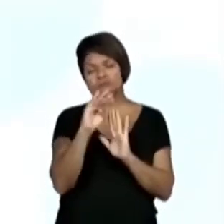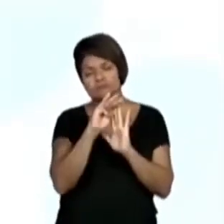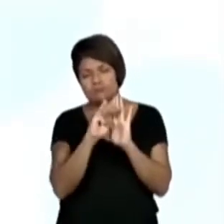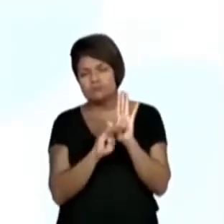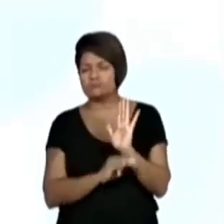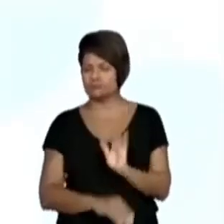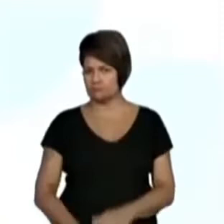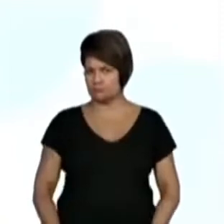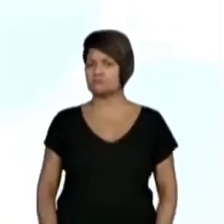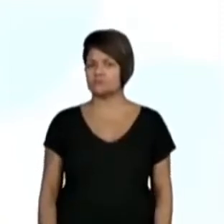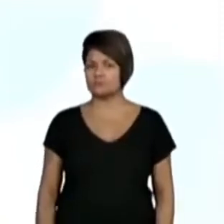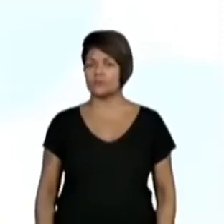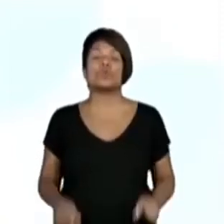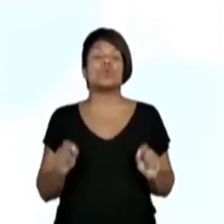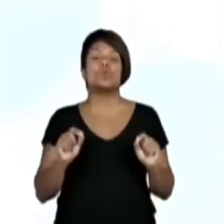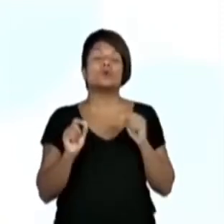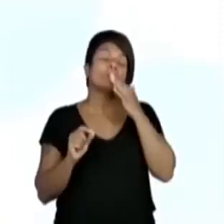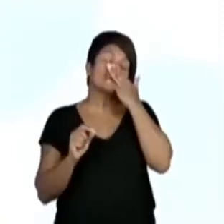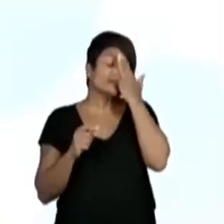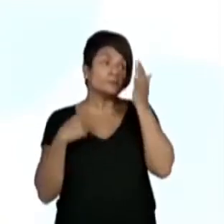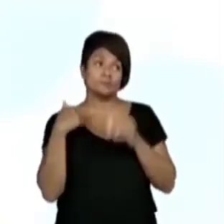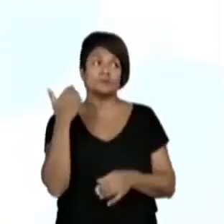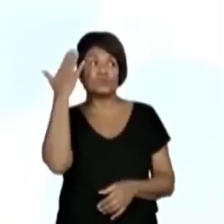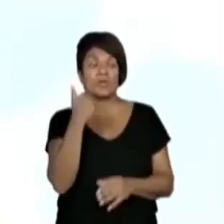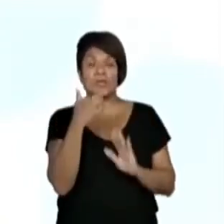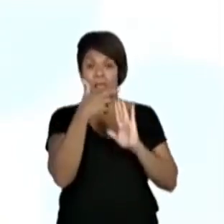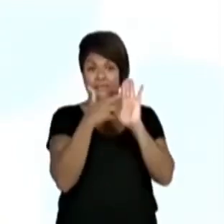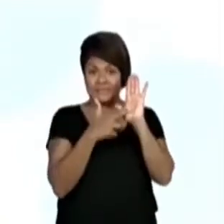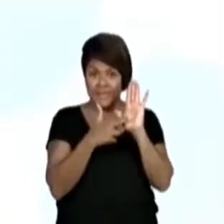E então, o que nós sabemos sobre elas?